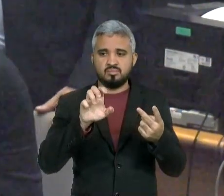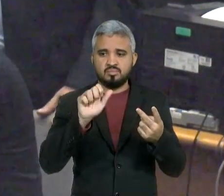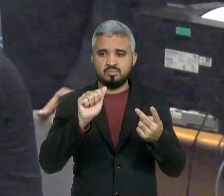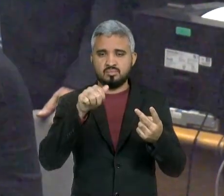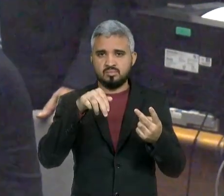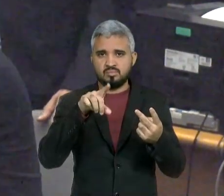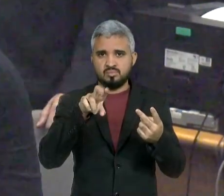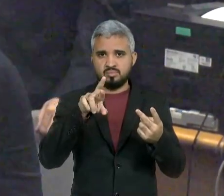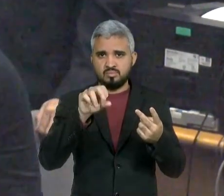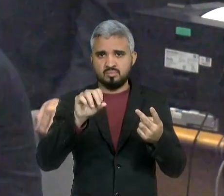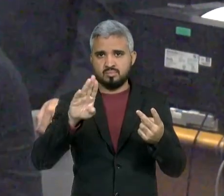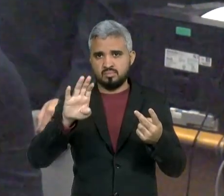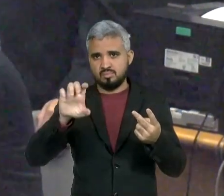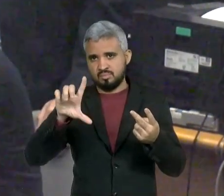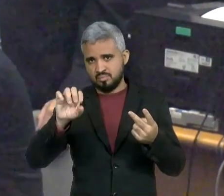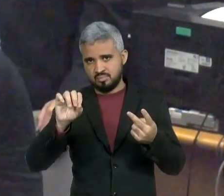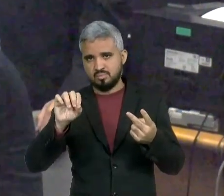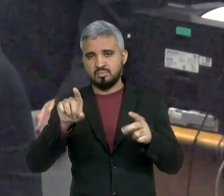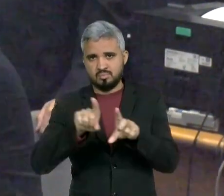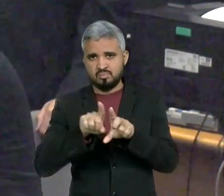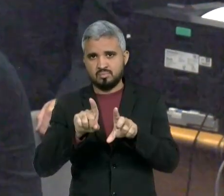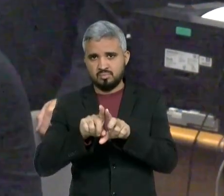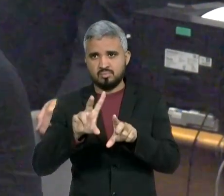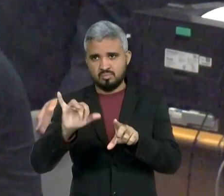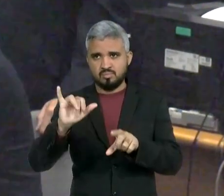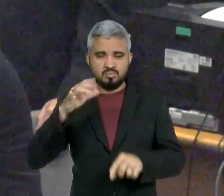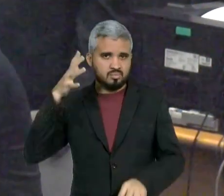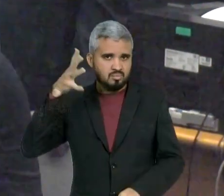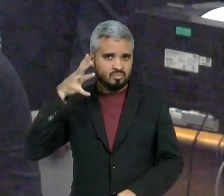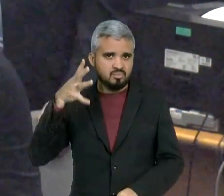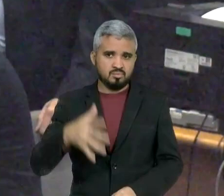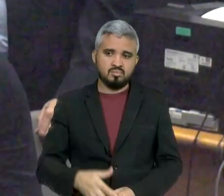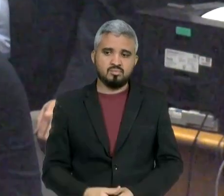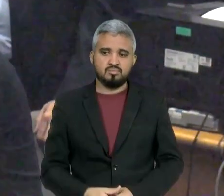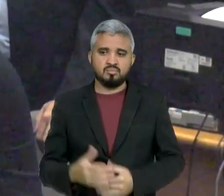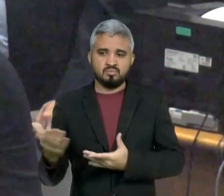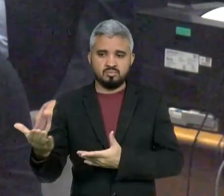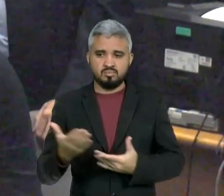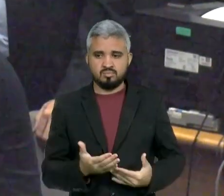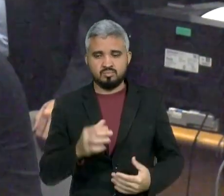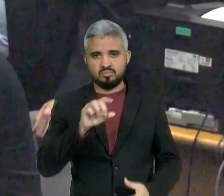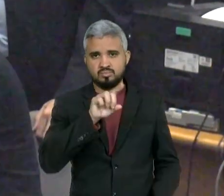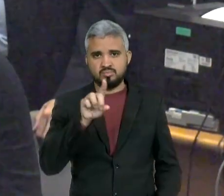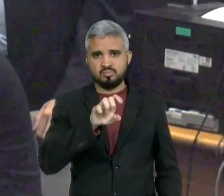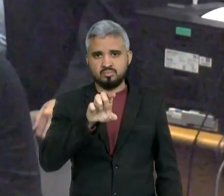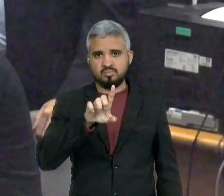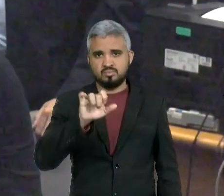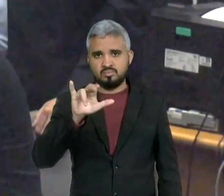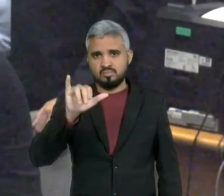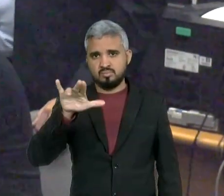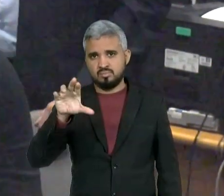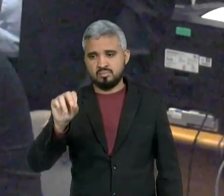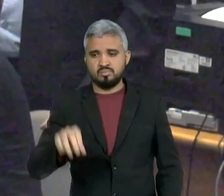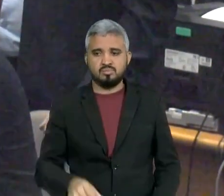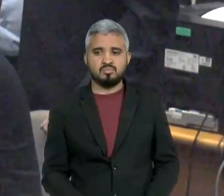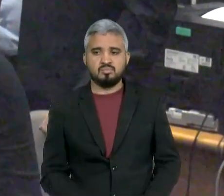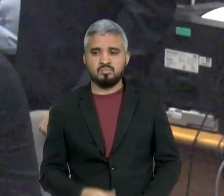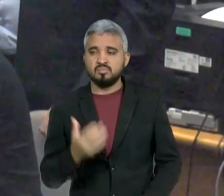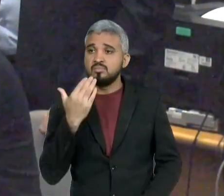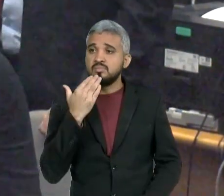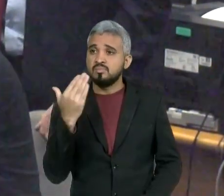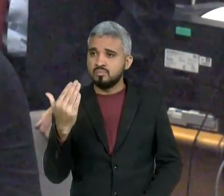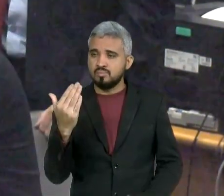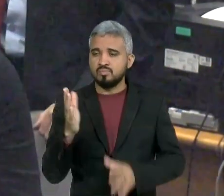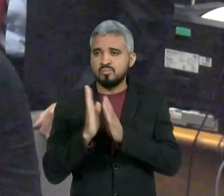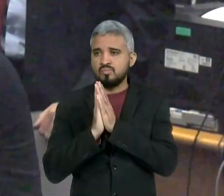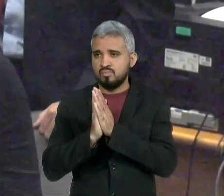do bloco União Democrática, ainda que ele acabou não falando. Então, considero a palavra ao deputado Zé Inácio. Nesse caso, apelando que Vossa Excelência não use os 35